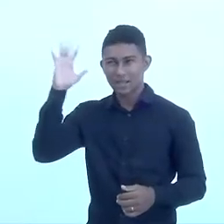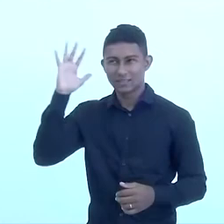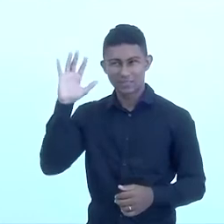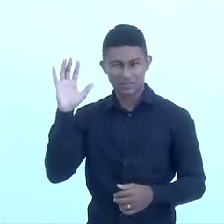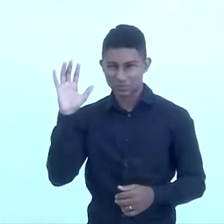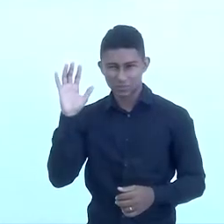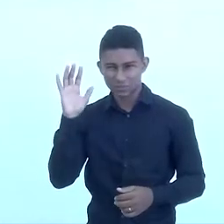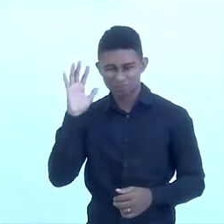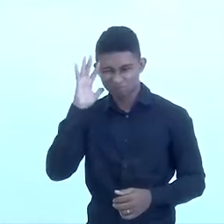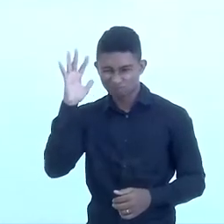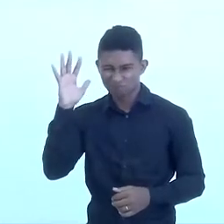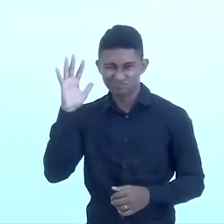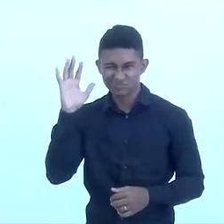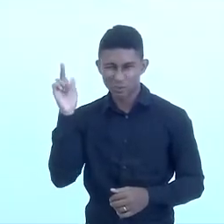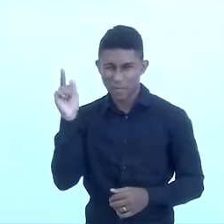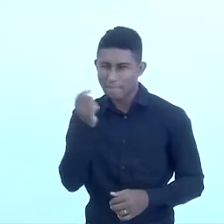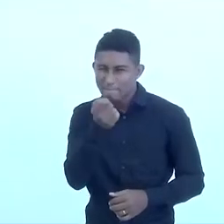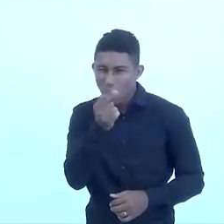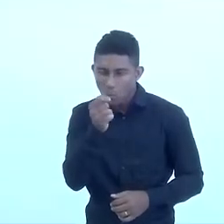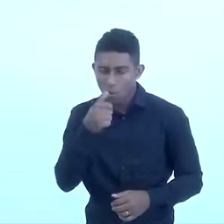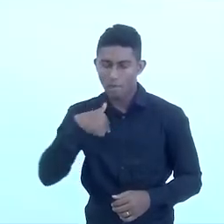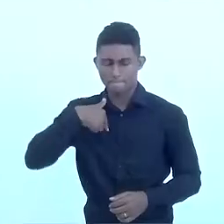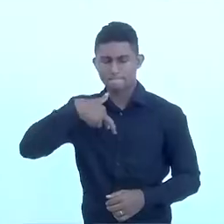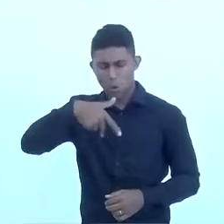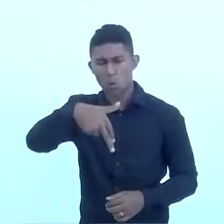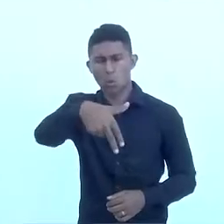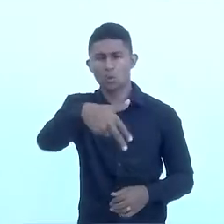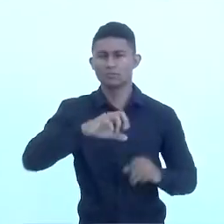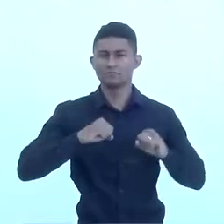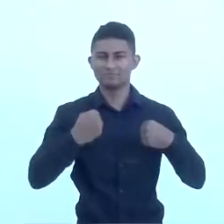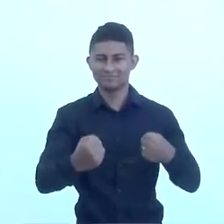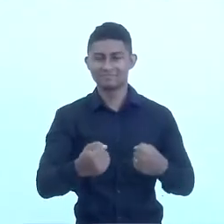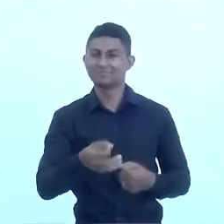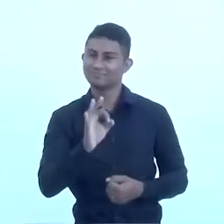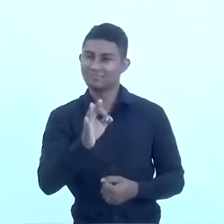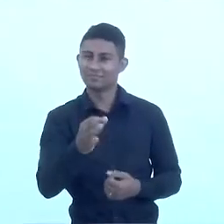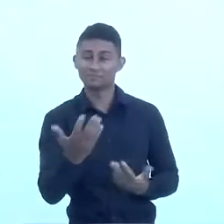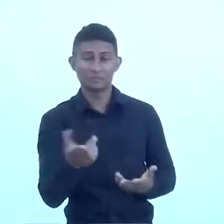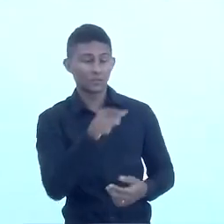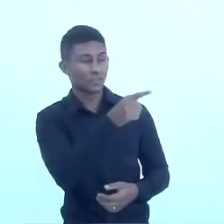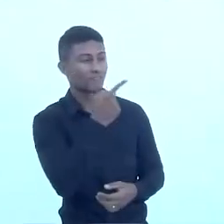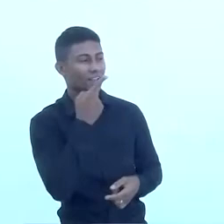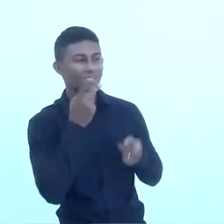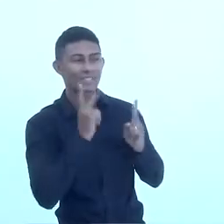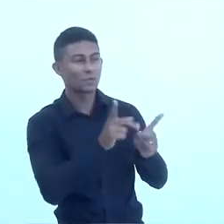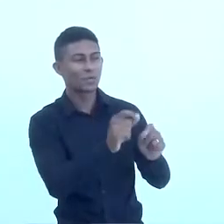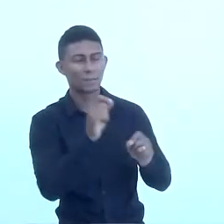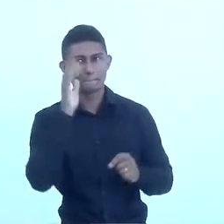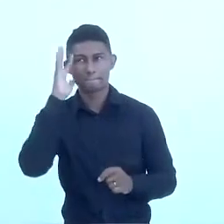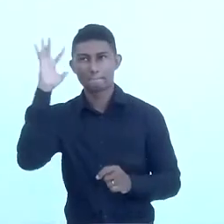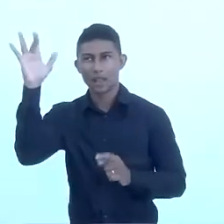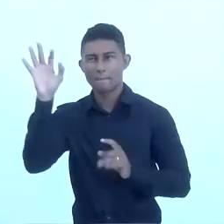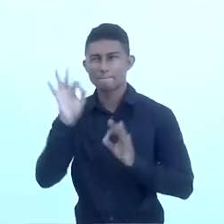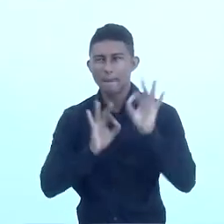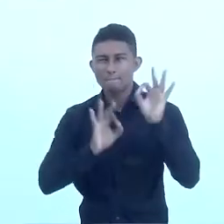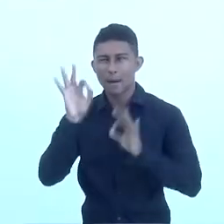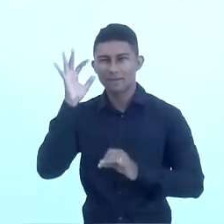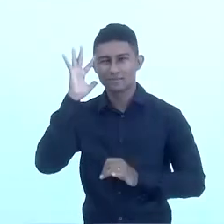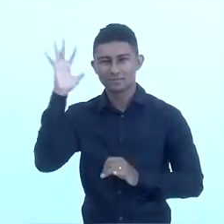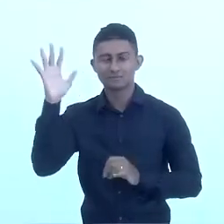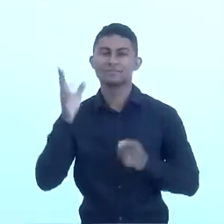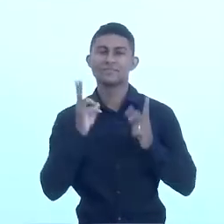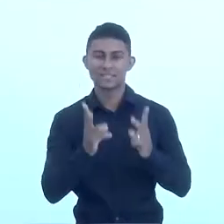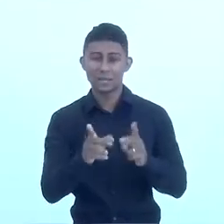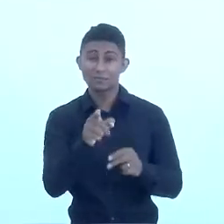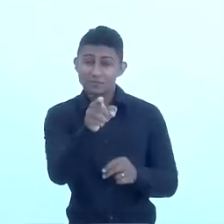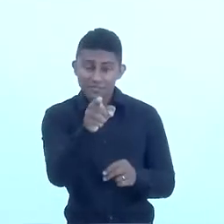tem cabeça tem perna para andar. Exatamente. Por quê? Porque você, sem falar, planejar, aprofundar, não sei o quê,